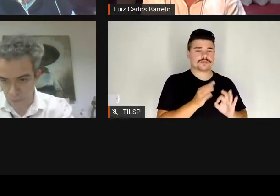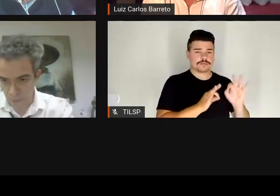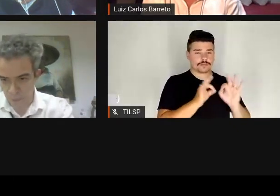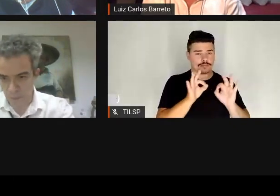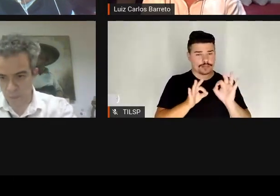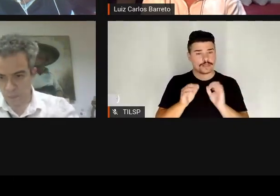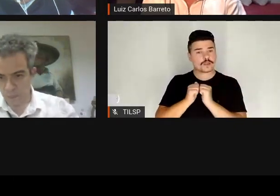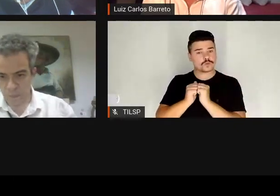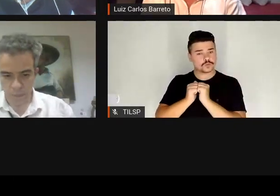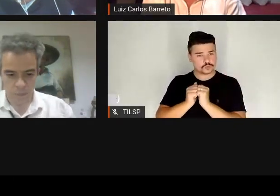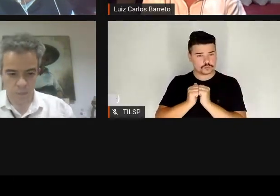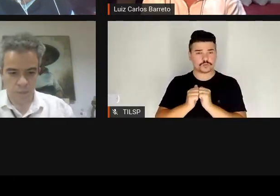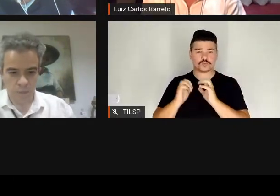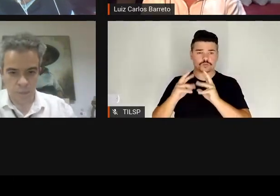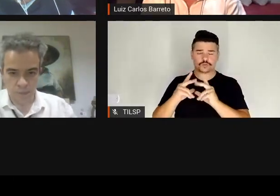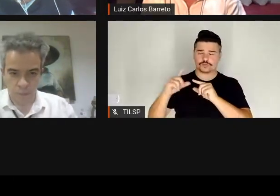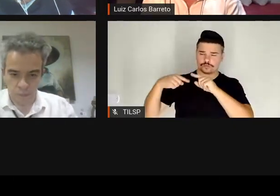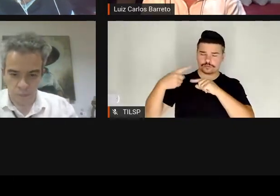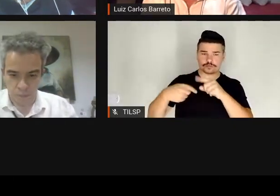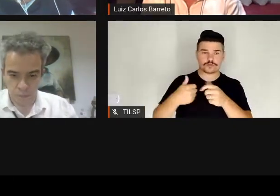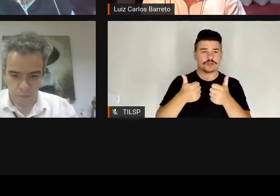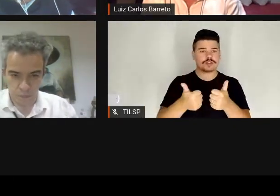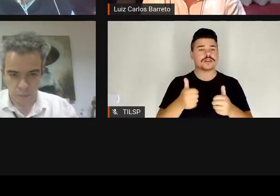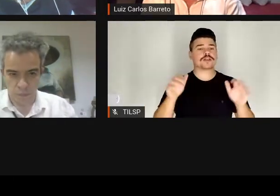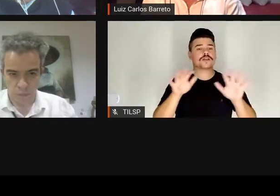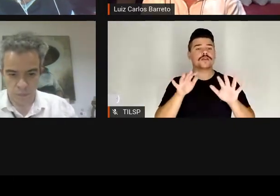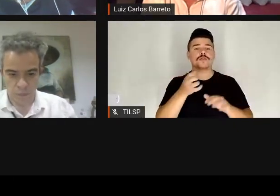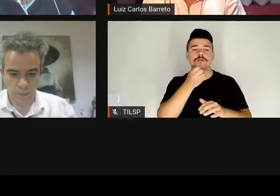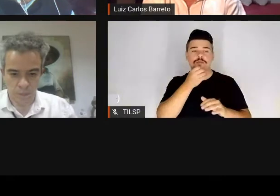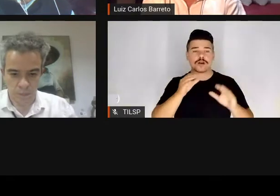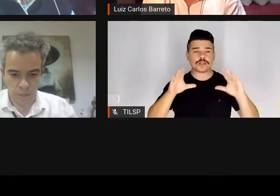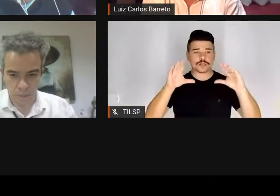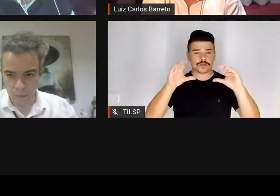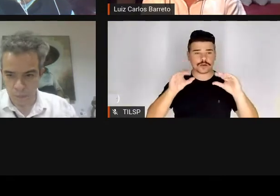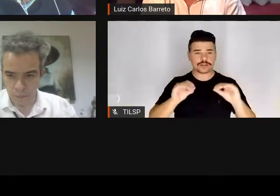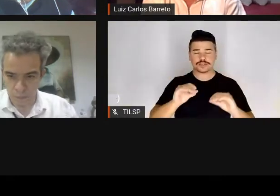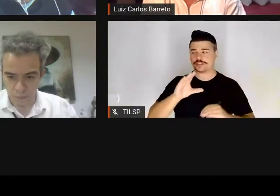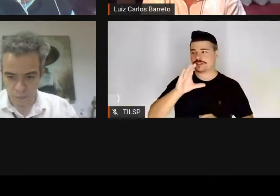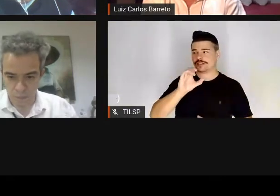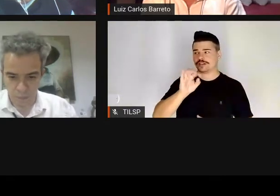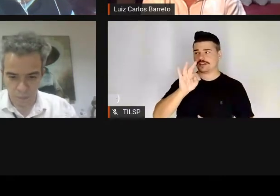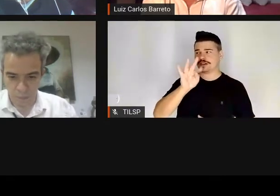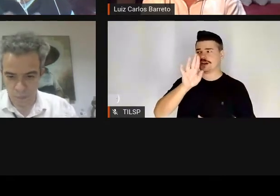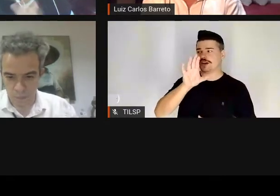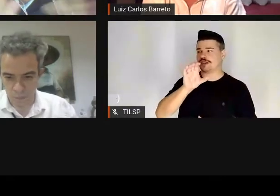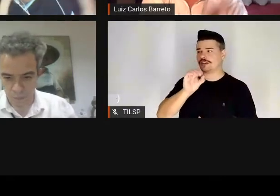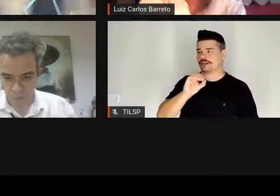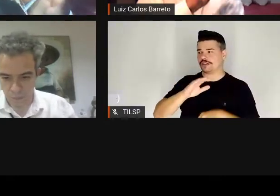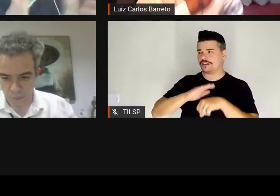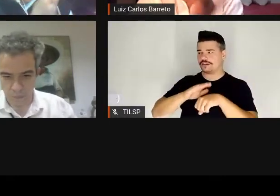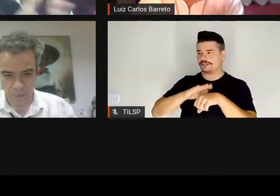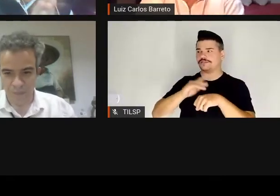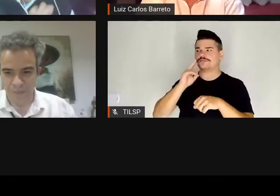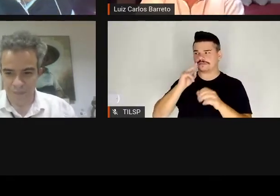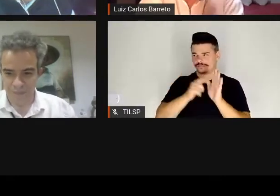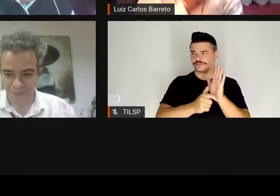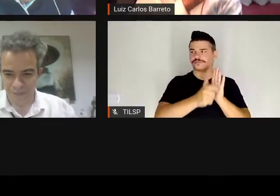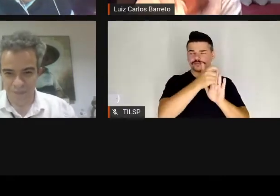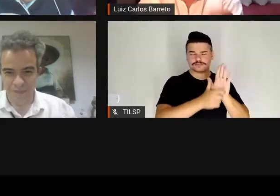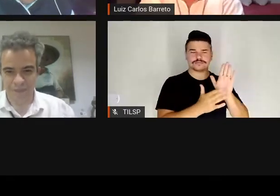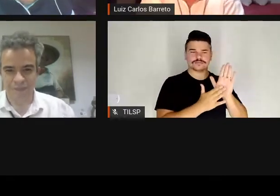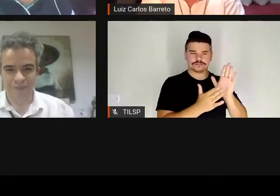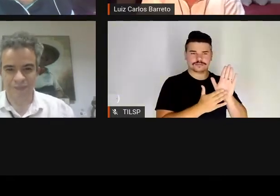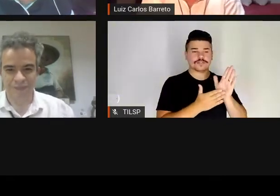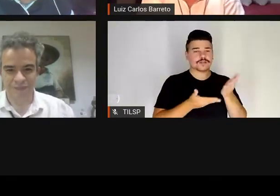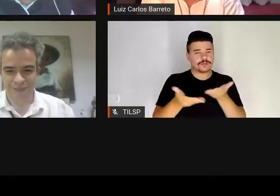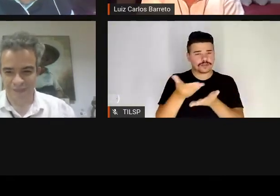Tardan, agradeço muito boa noite, ao secretário Sérgio. Também por esse momento. Muito boa noite ao Evandro, obrigado. Luiz Carlos Barreto, Fabiano, muito obrigado a todos. Uma excelente